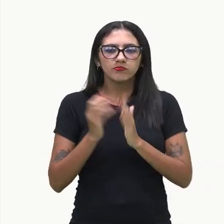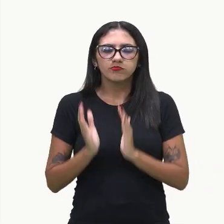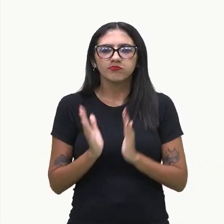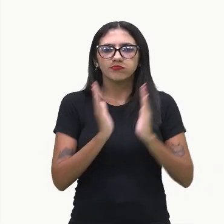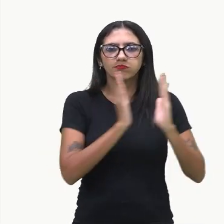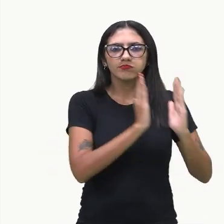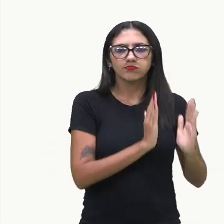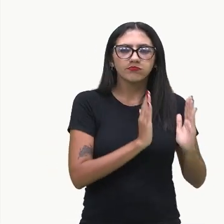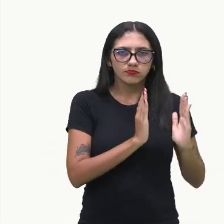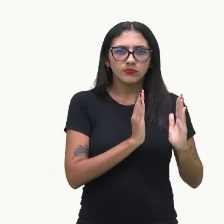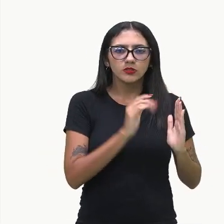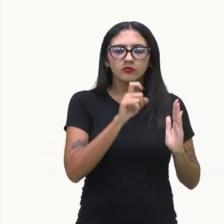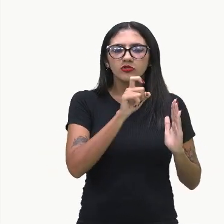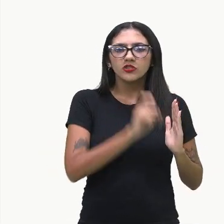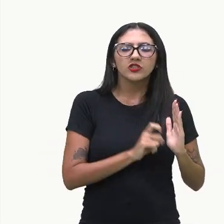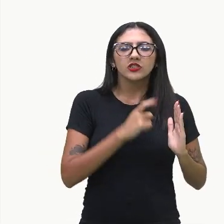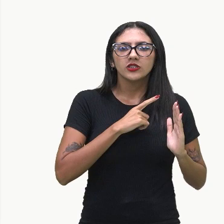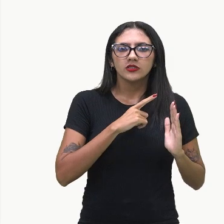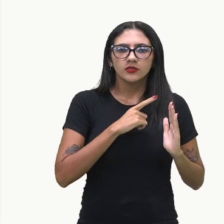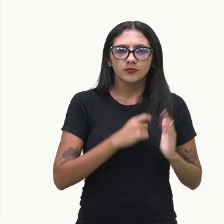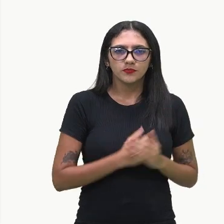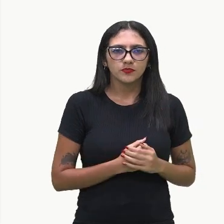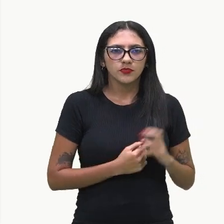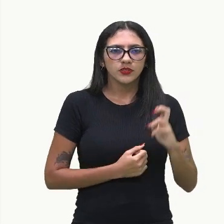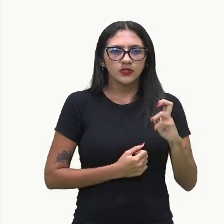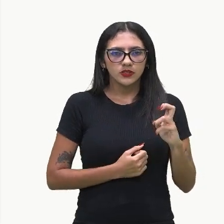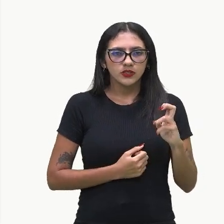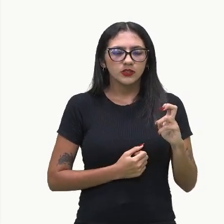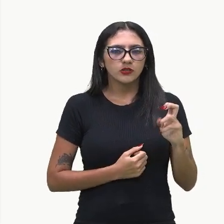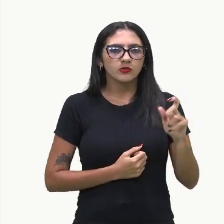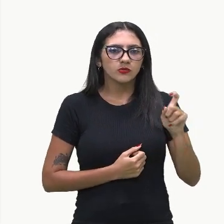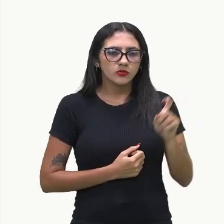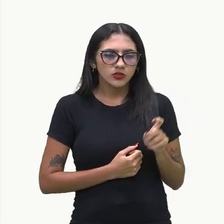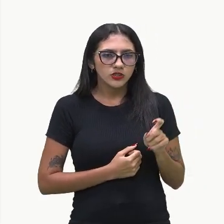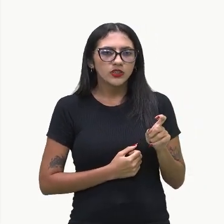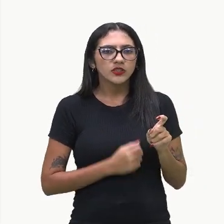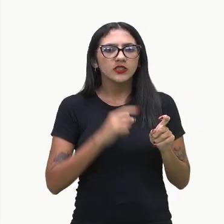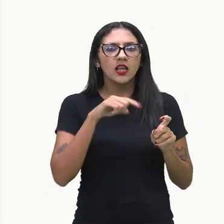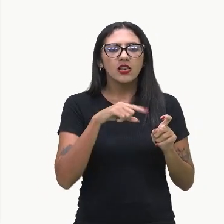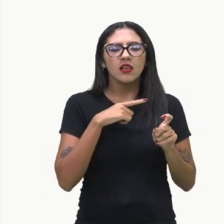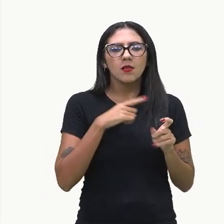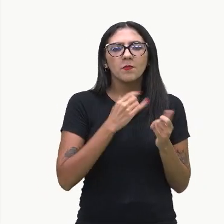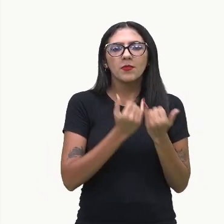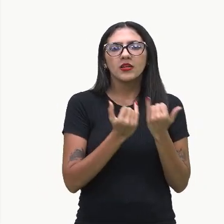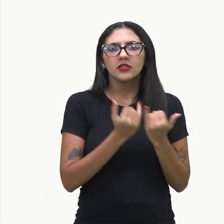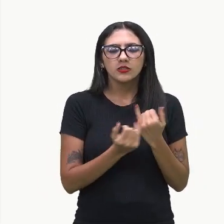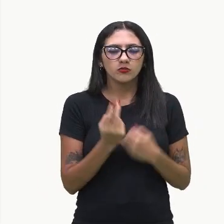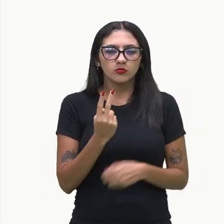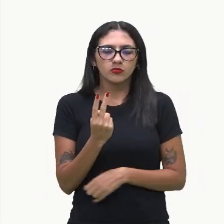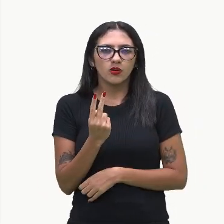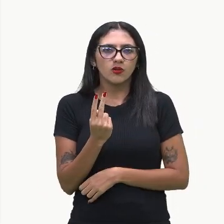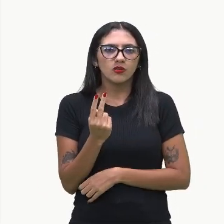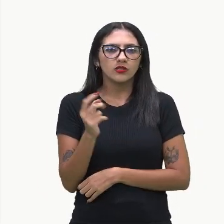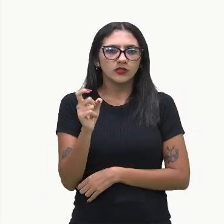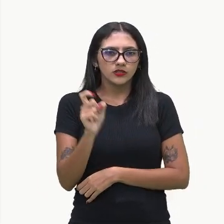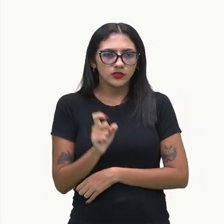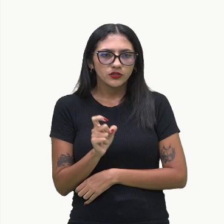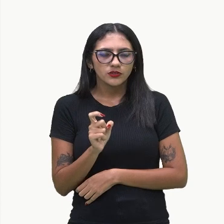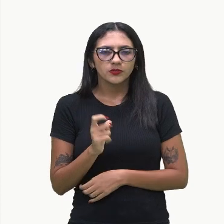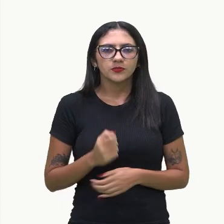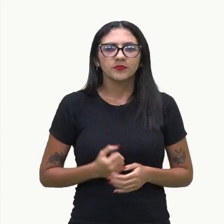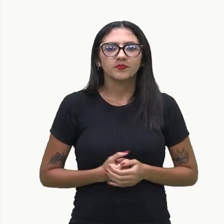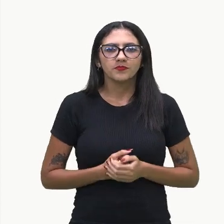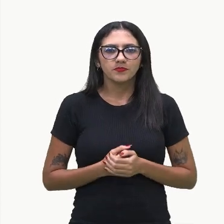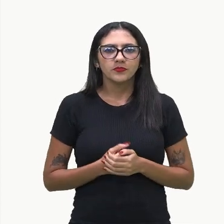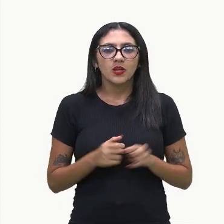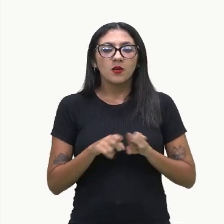parte literal, o x. Então, o 5x é semelhante a 2x. Só que o